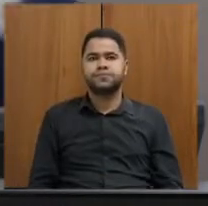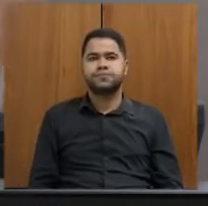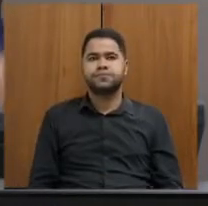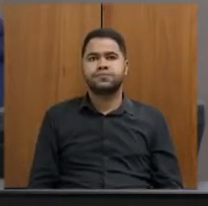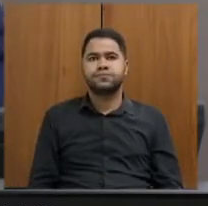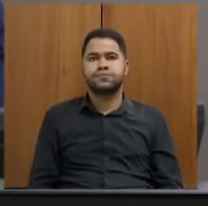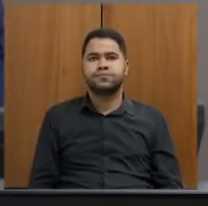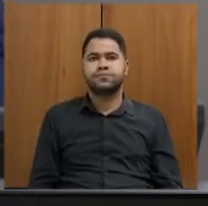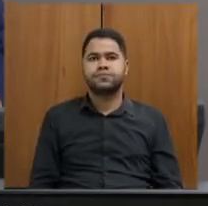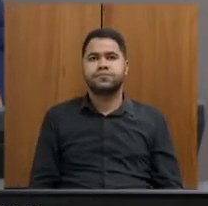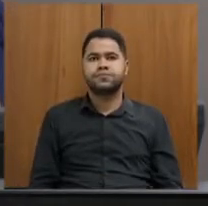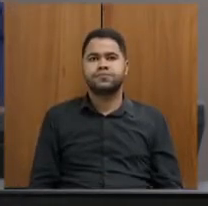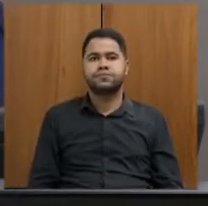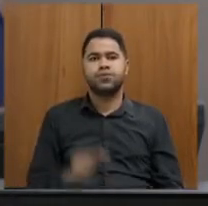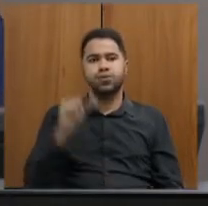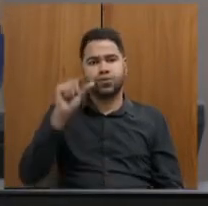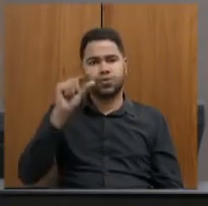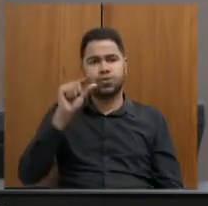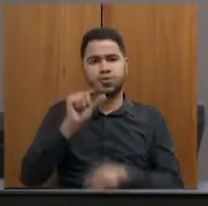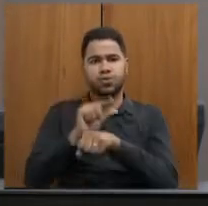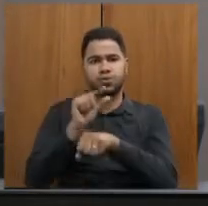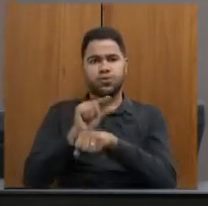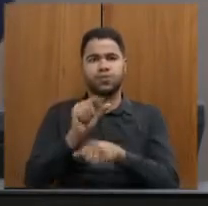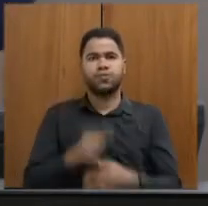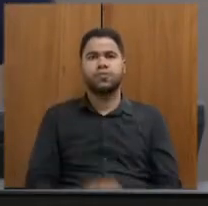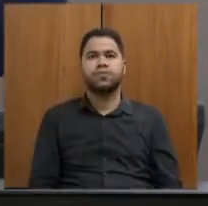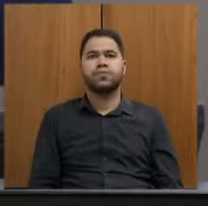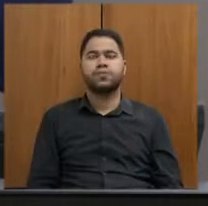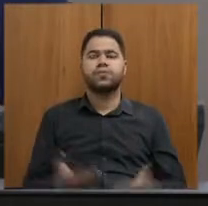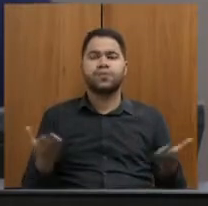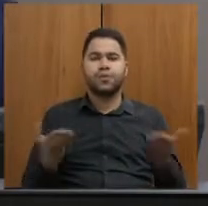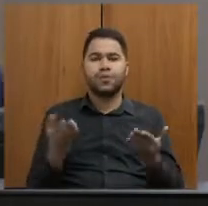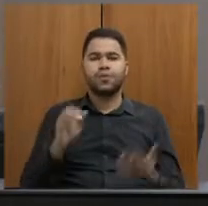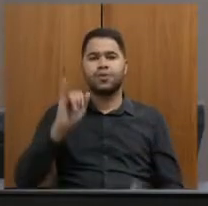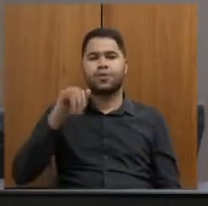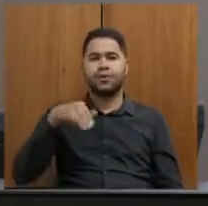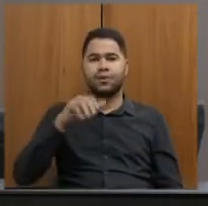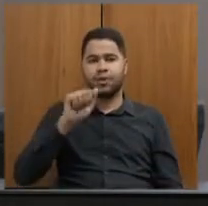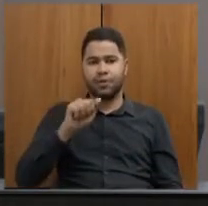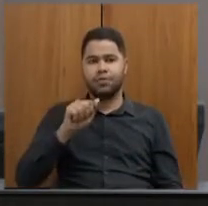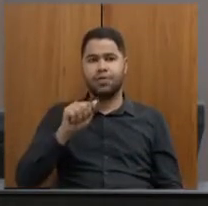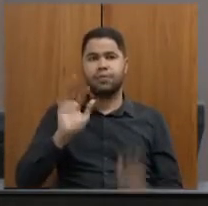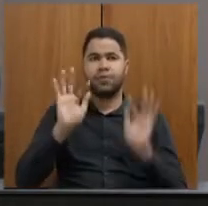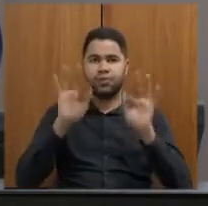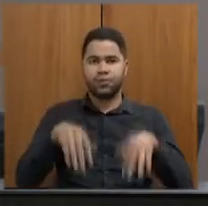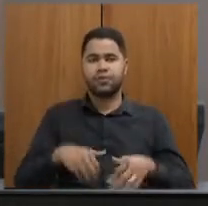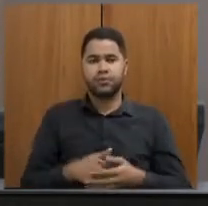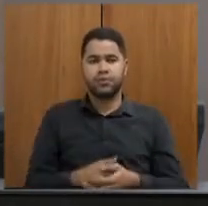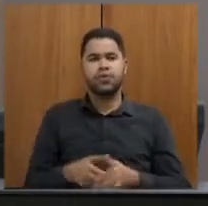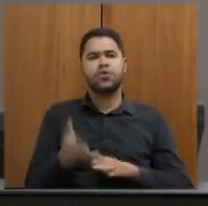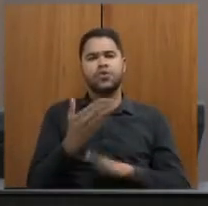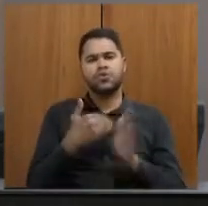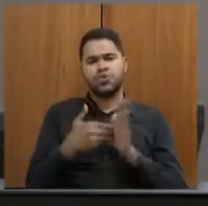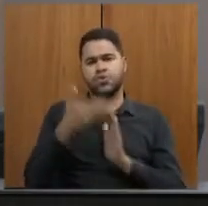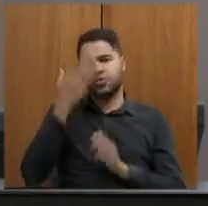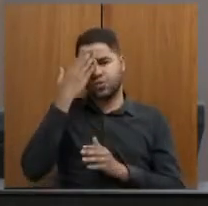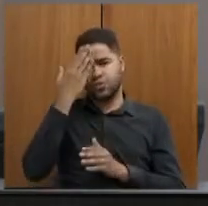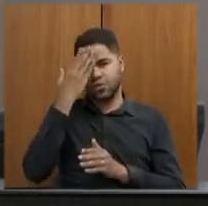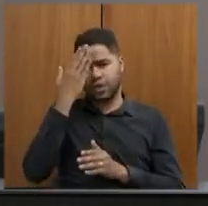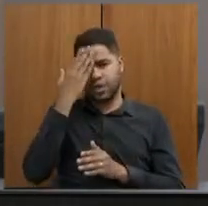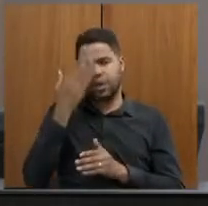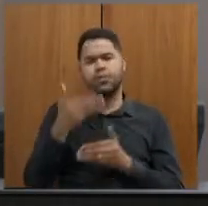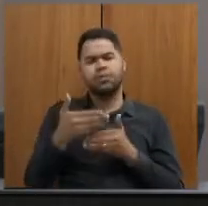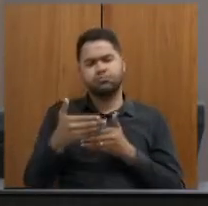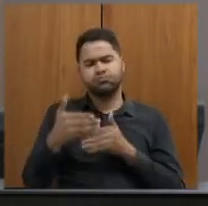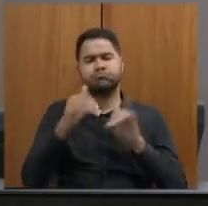a comment e agora que o imã para finalizar todo sabe já foi ladeado